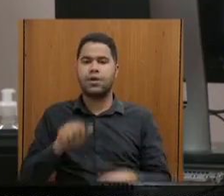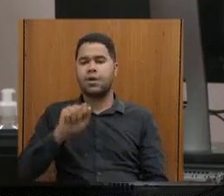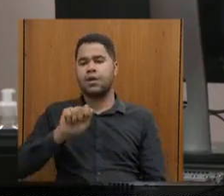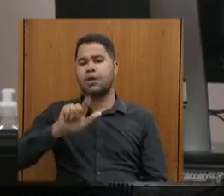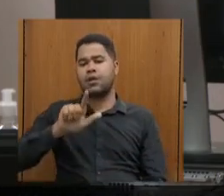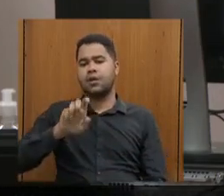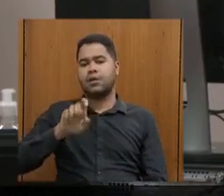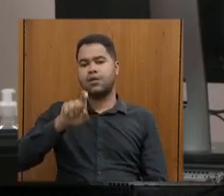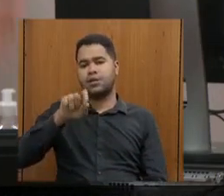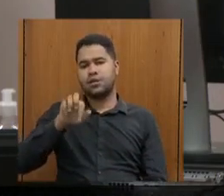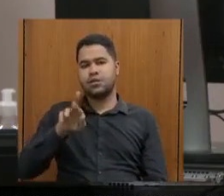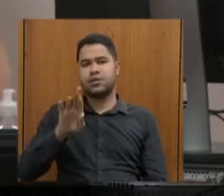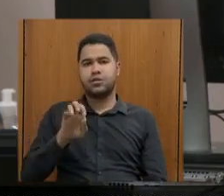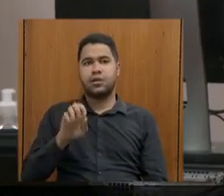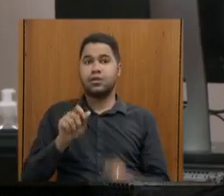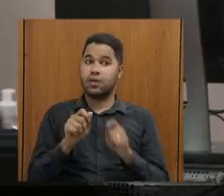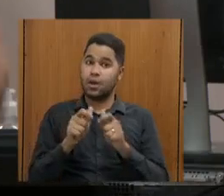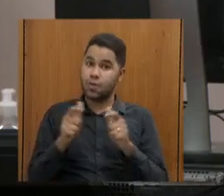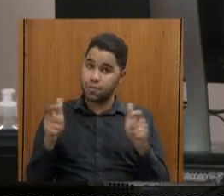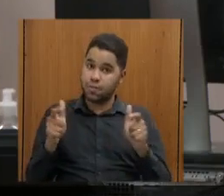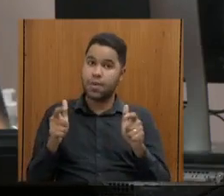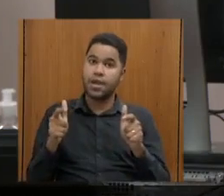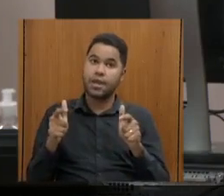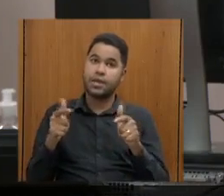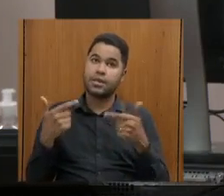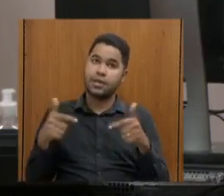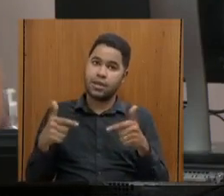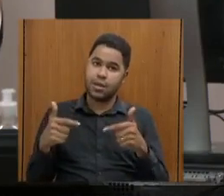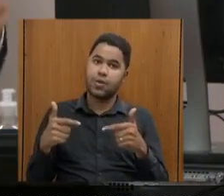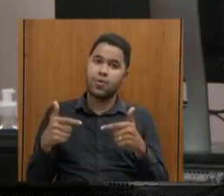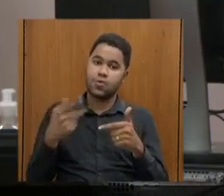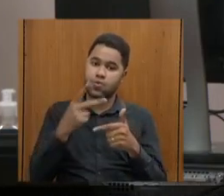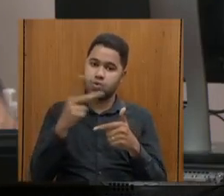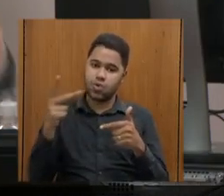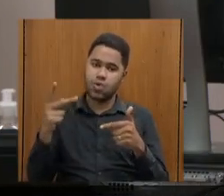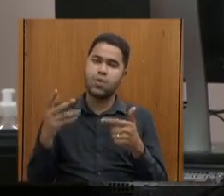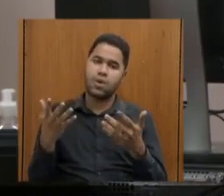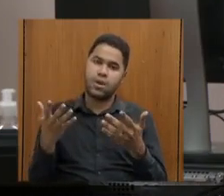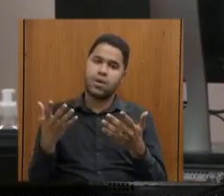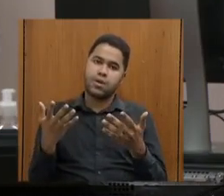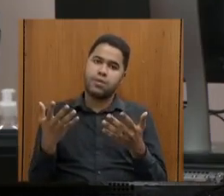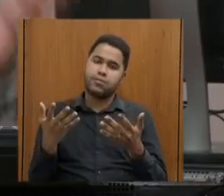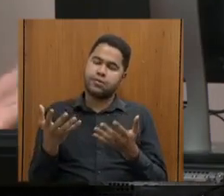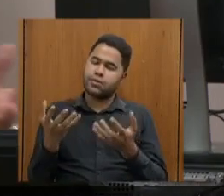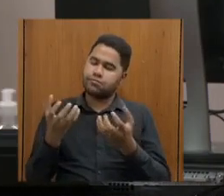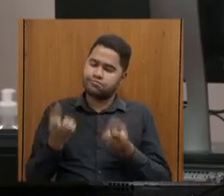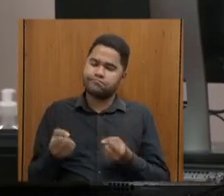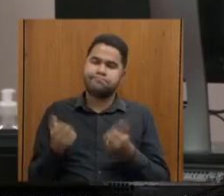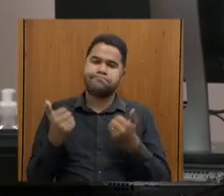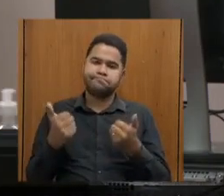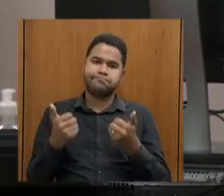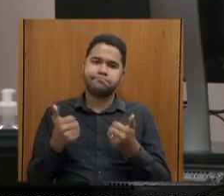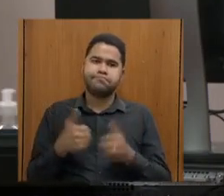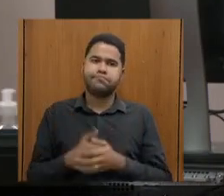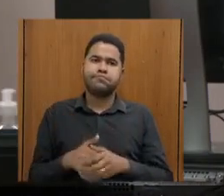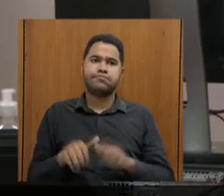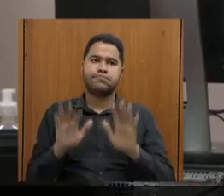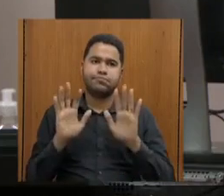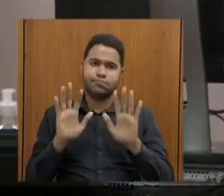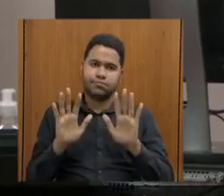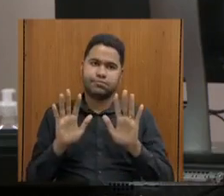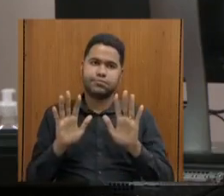Alexandre aumenta lá sua equipe e dá um pouquinho de função porque se machucar o curso Ele é um pouquinho Bom Jesus recebe maravilhosamente bem